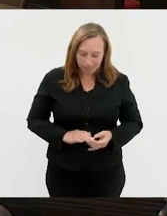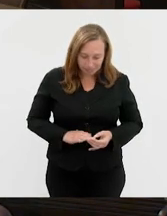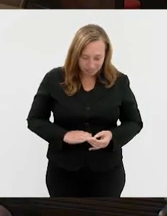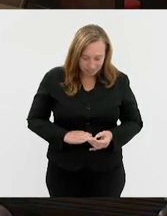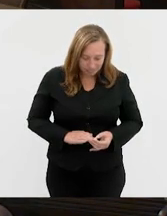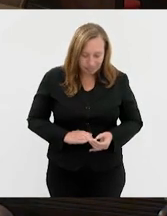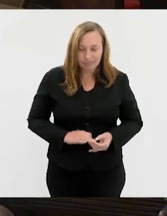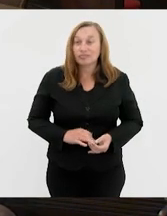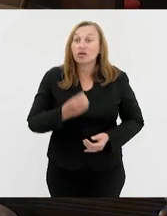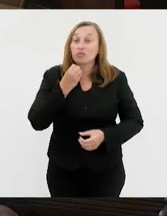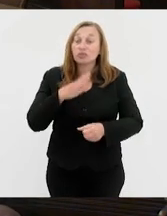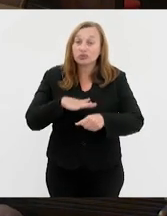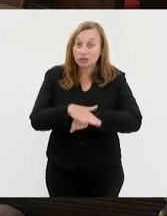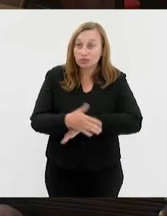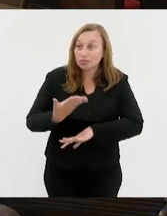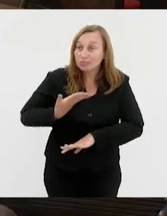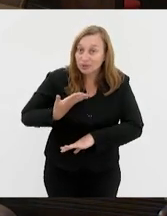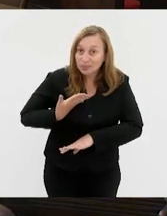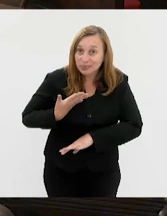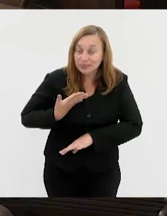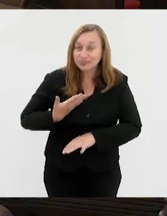Boa noite, meus amigos.